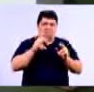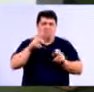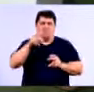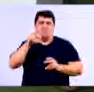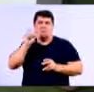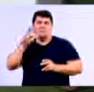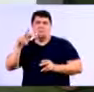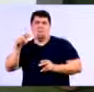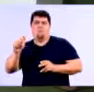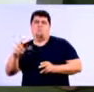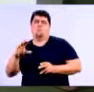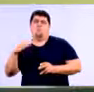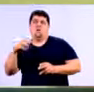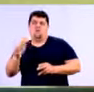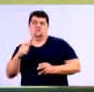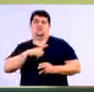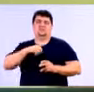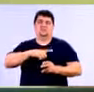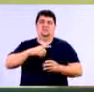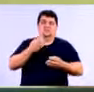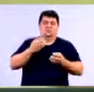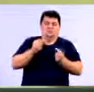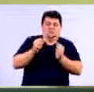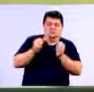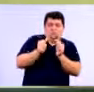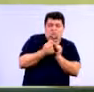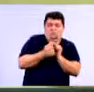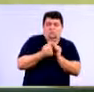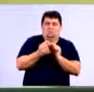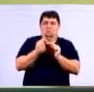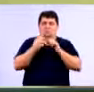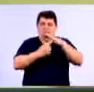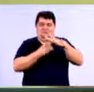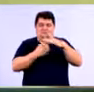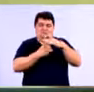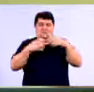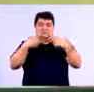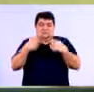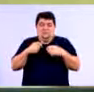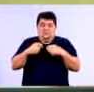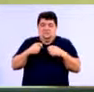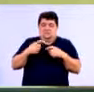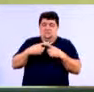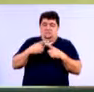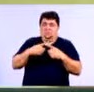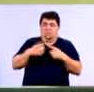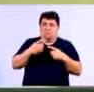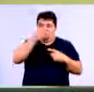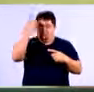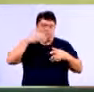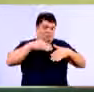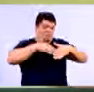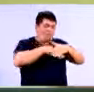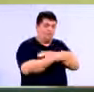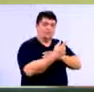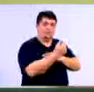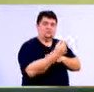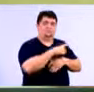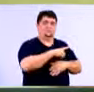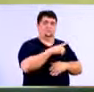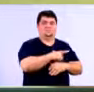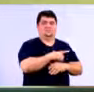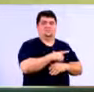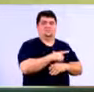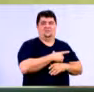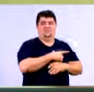fosse um insumo, a mercadoria que a empresa banco precisa para oferecer os produtos para o seu cliente. Então,